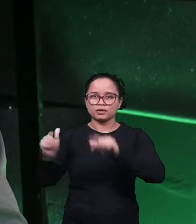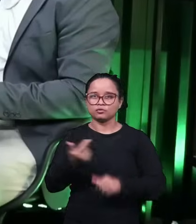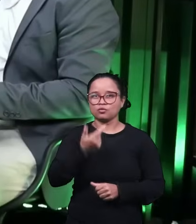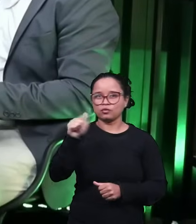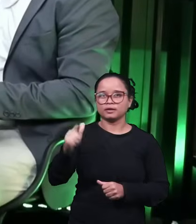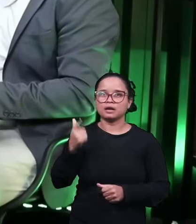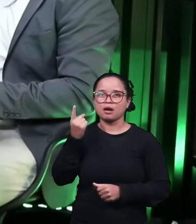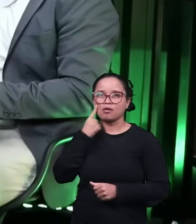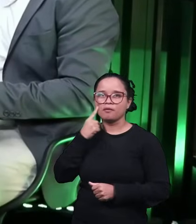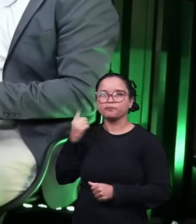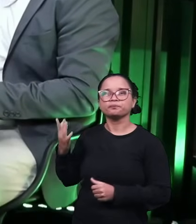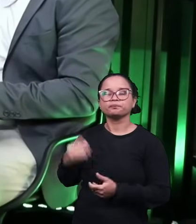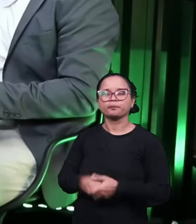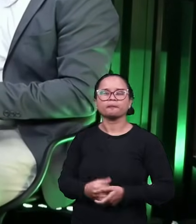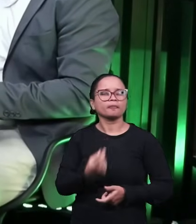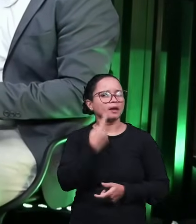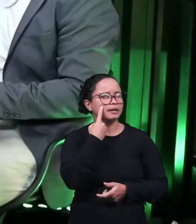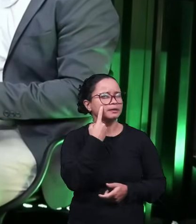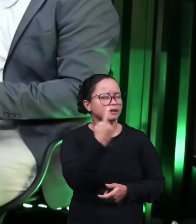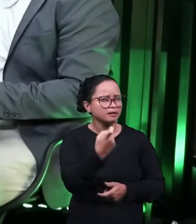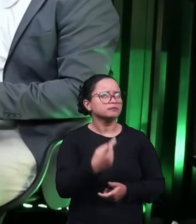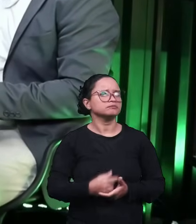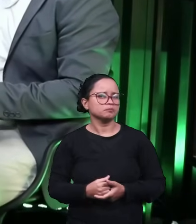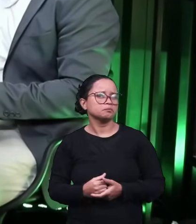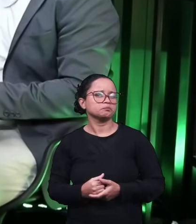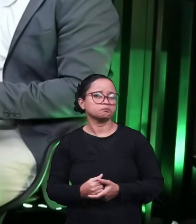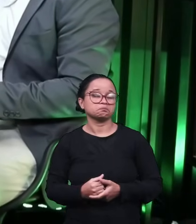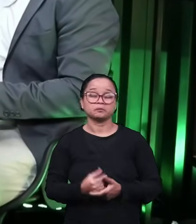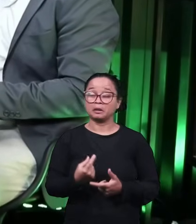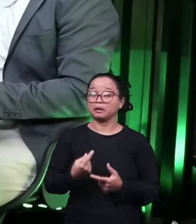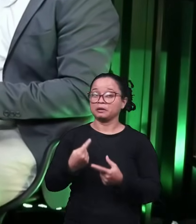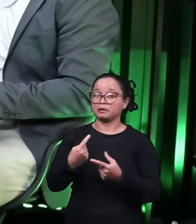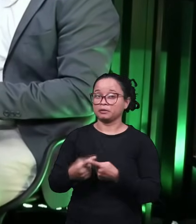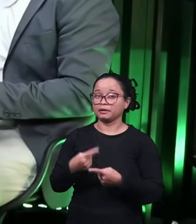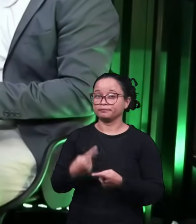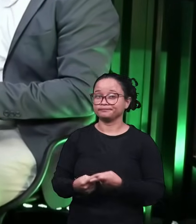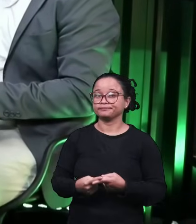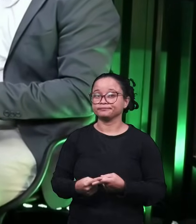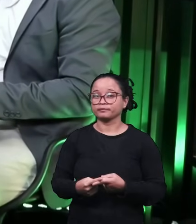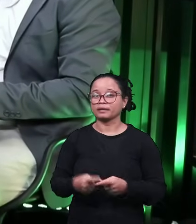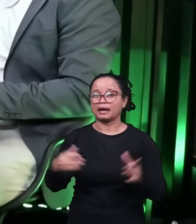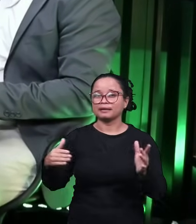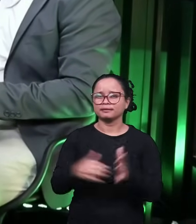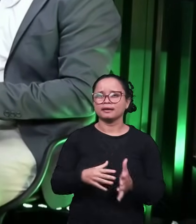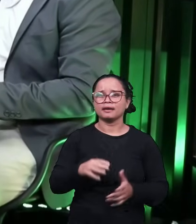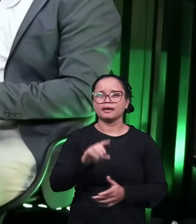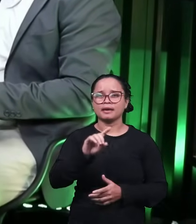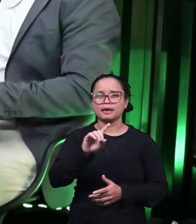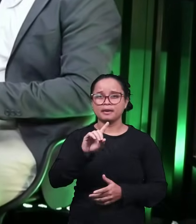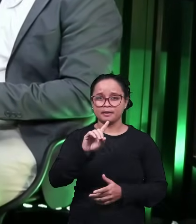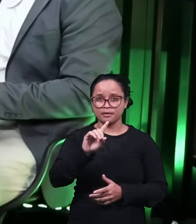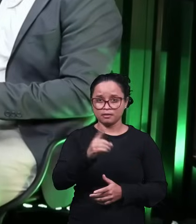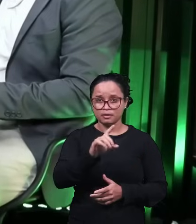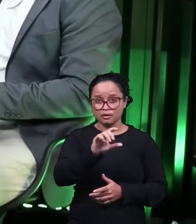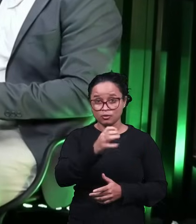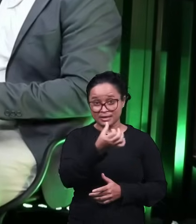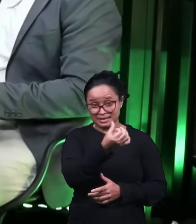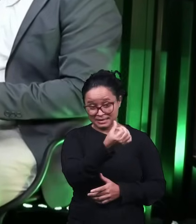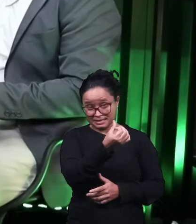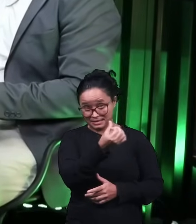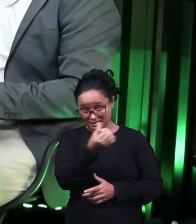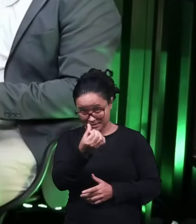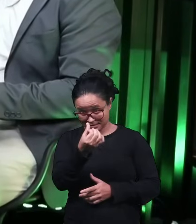possa ver. É interessante isso, porque até 1600, por exemplo, as versões da